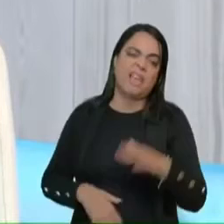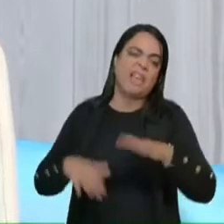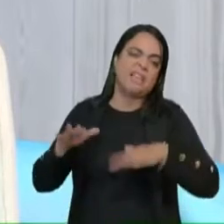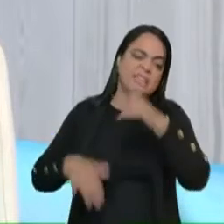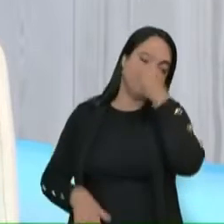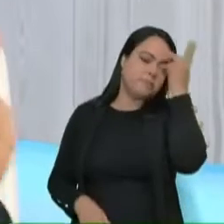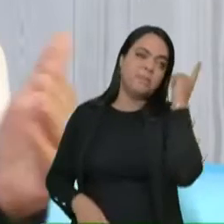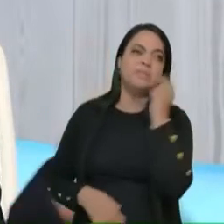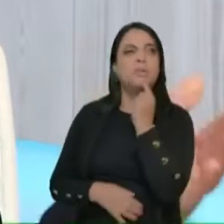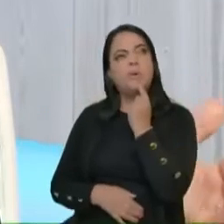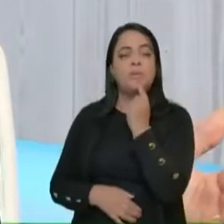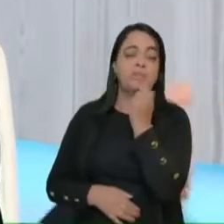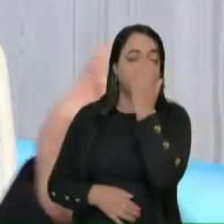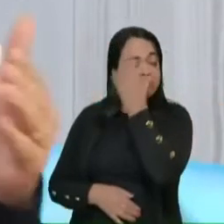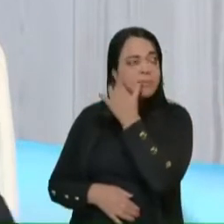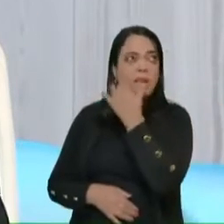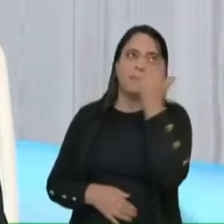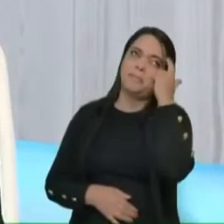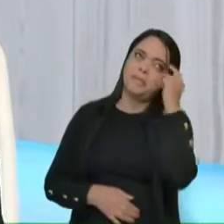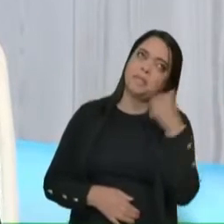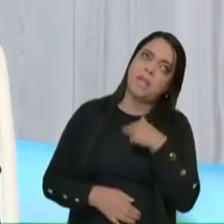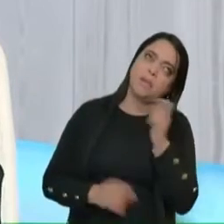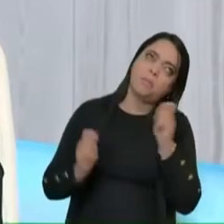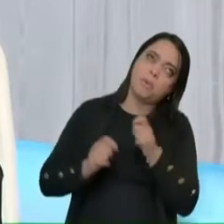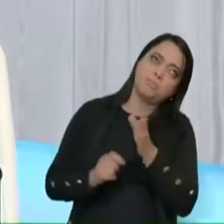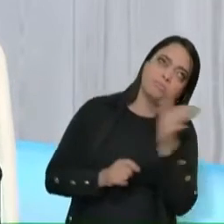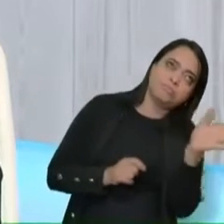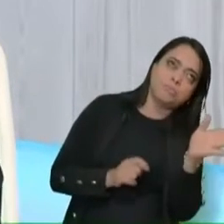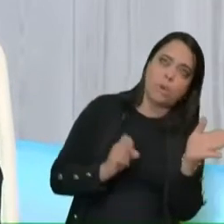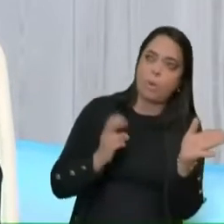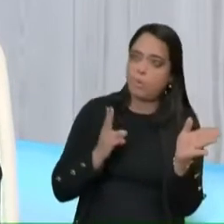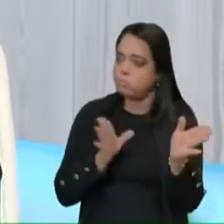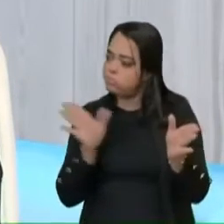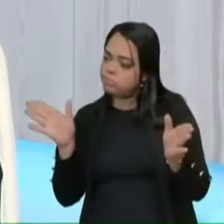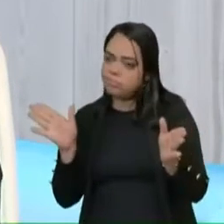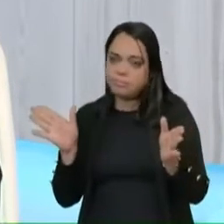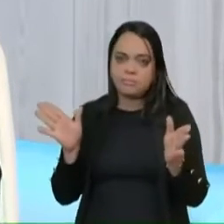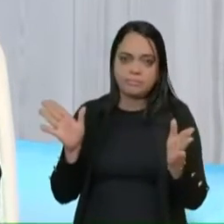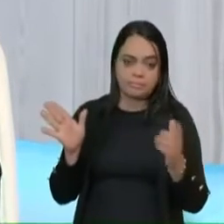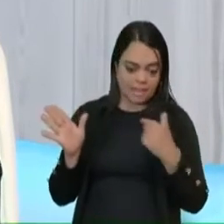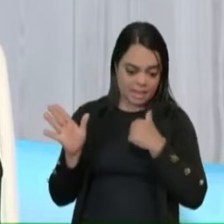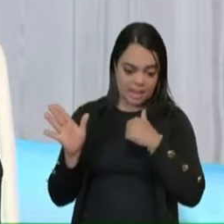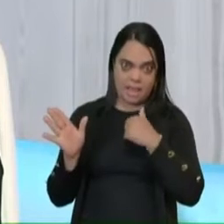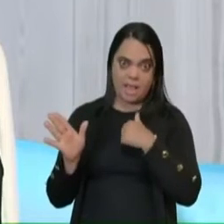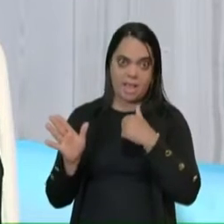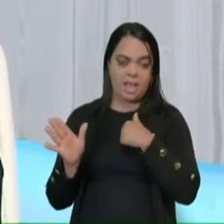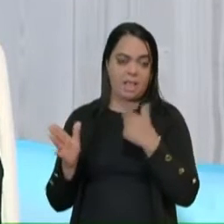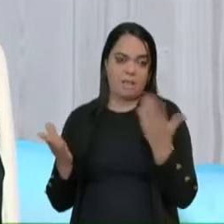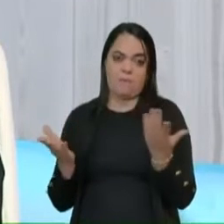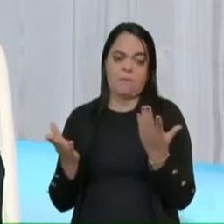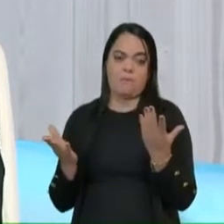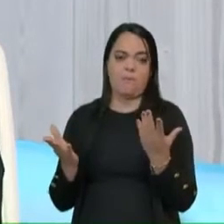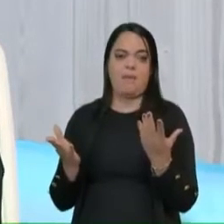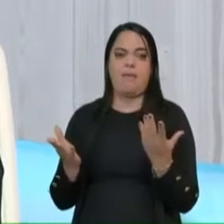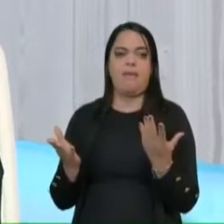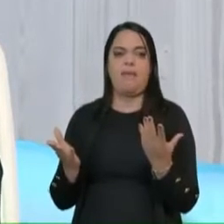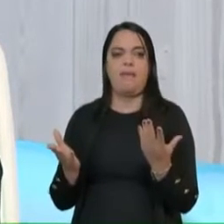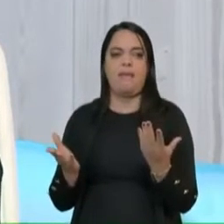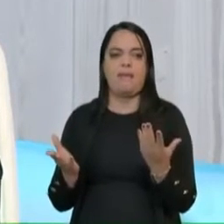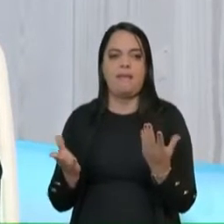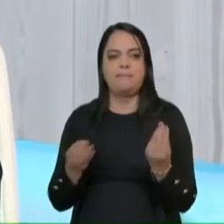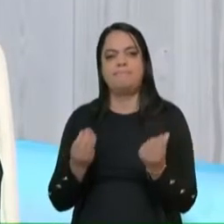pessoas têm uma má compreensão posso ir aqui ou ali né mas não não sou eu que tenho que eh buscar